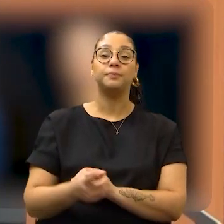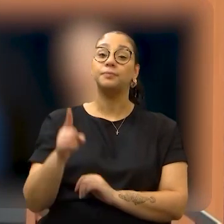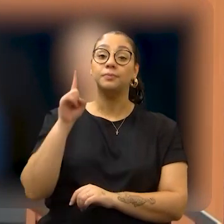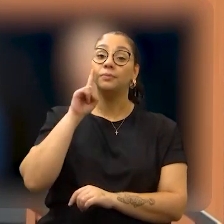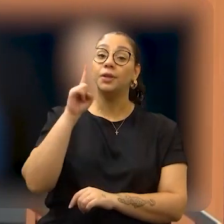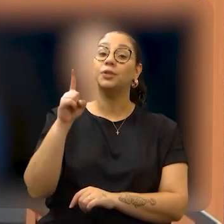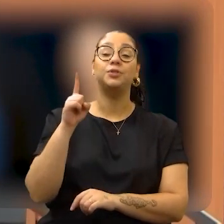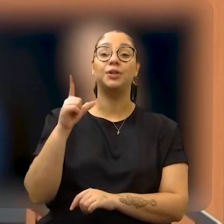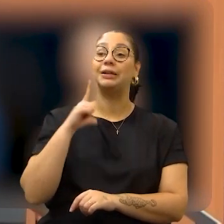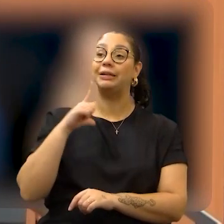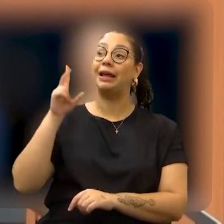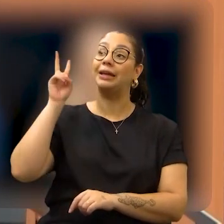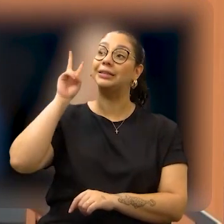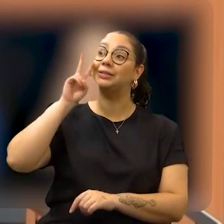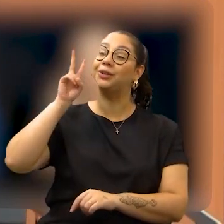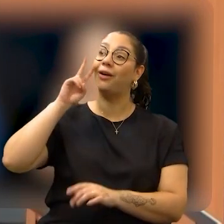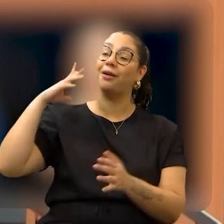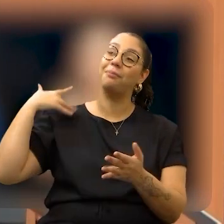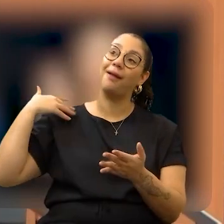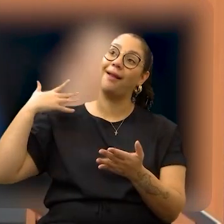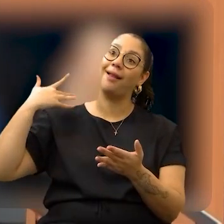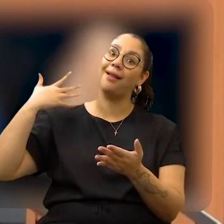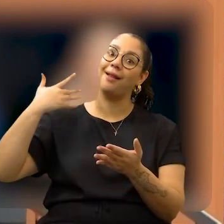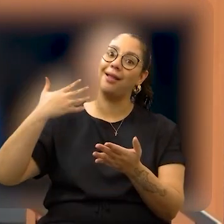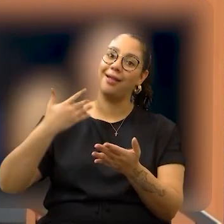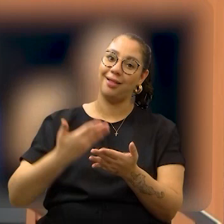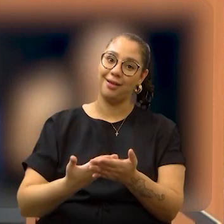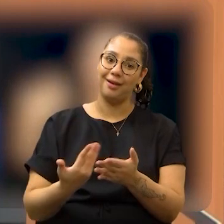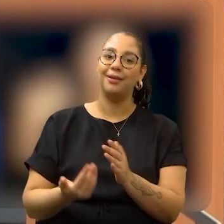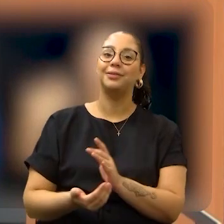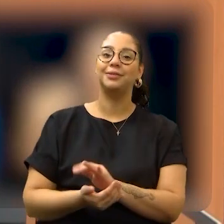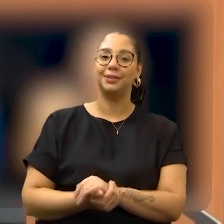Um dia que carrega uma história